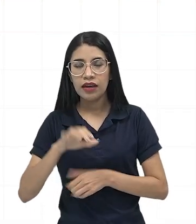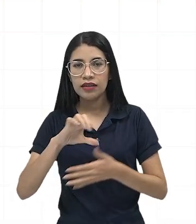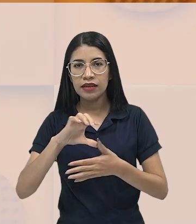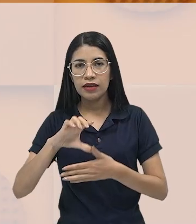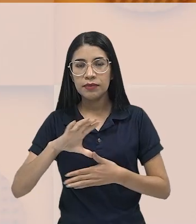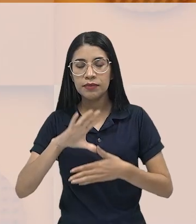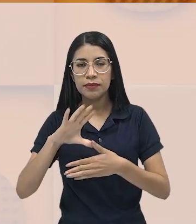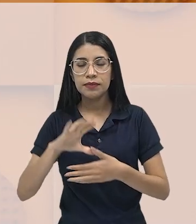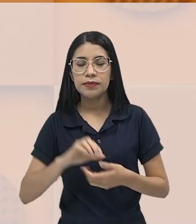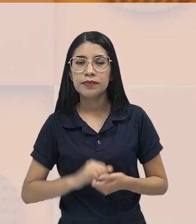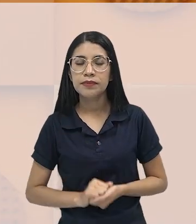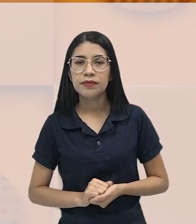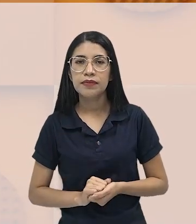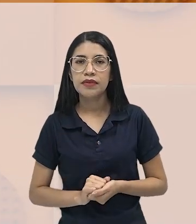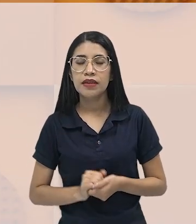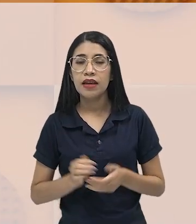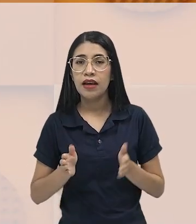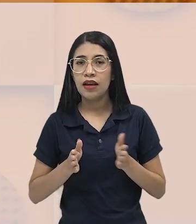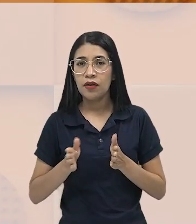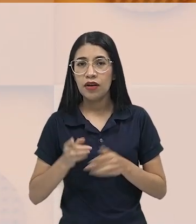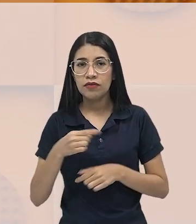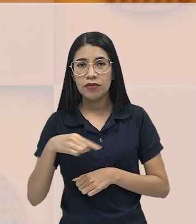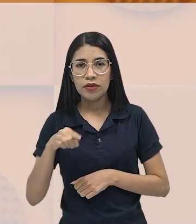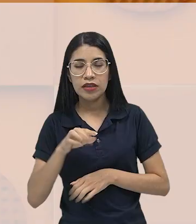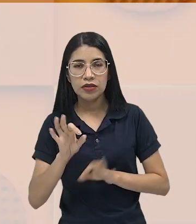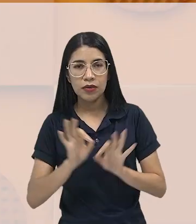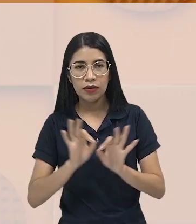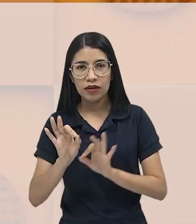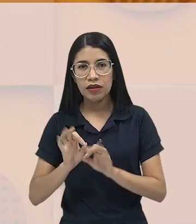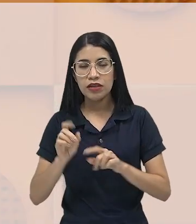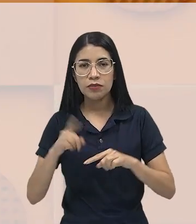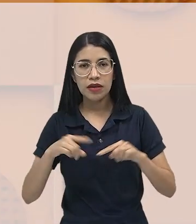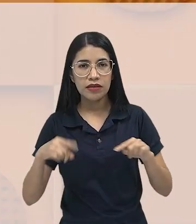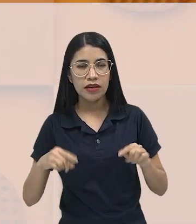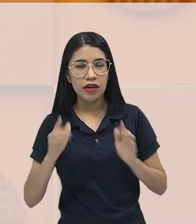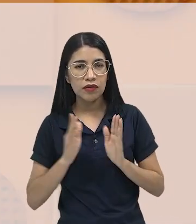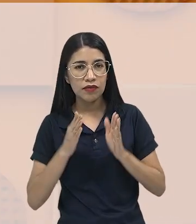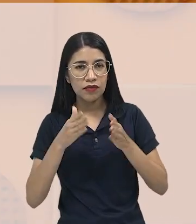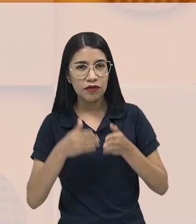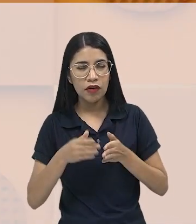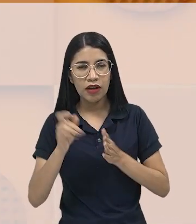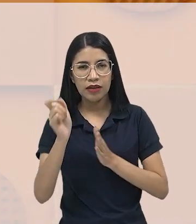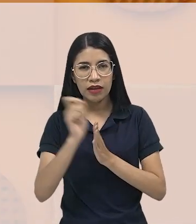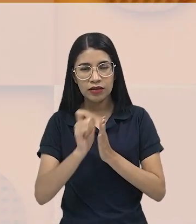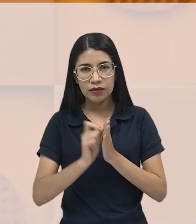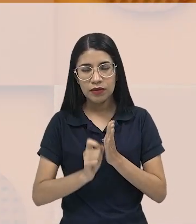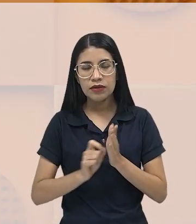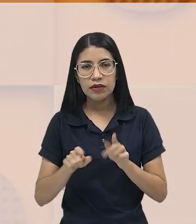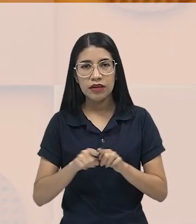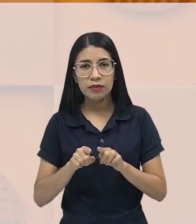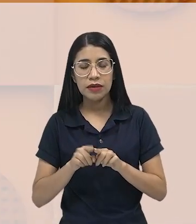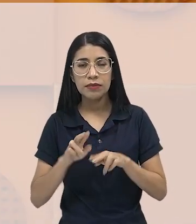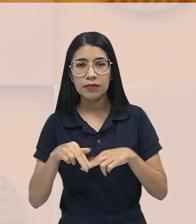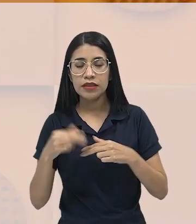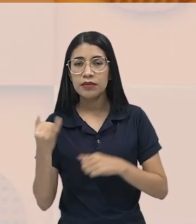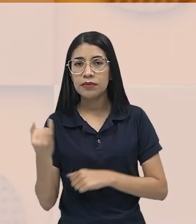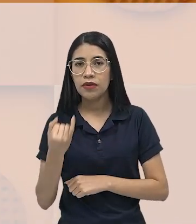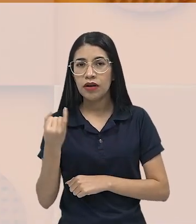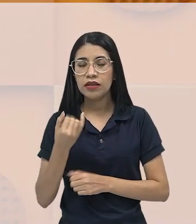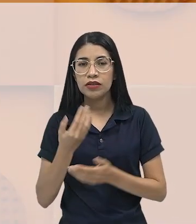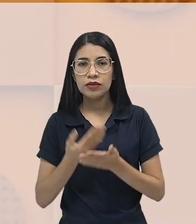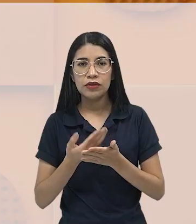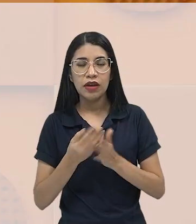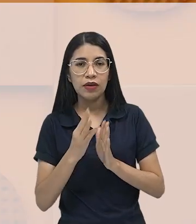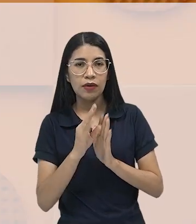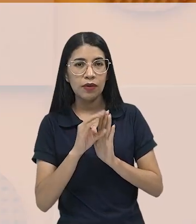América. Esse é o momento, então, que você separa o seu material, se concentra para fazer as anotações. É sempre muito importante quando a gente estuda